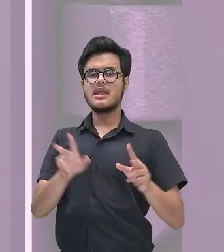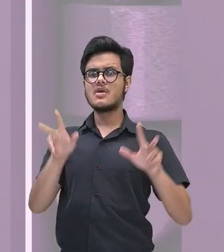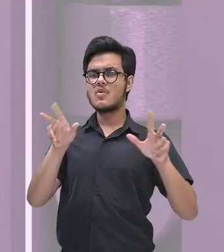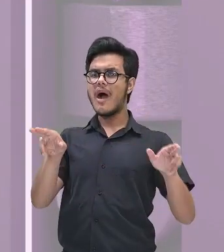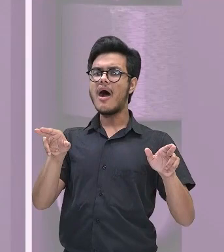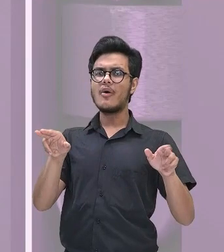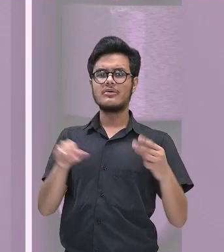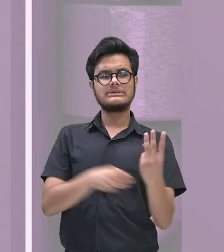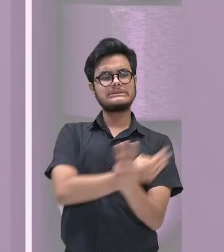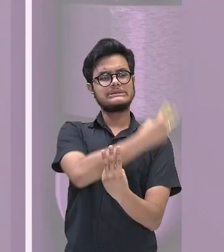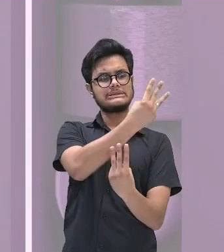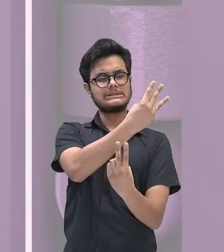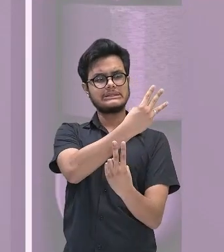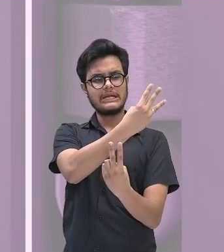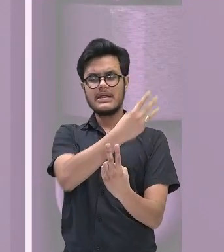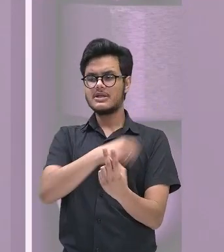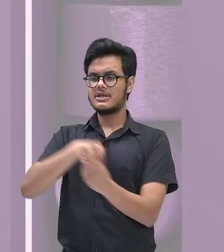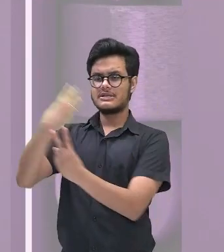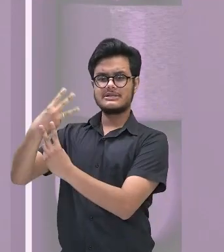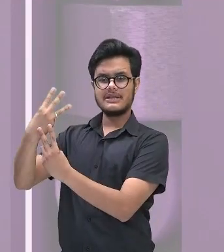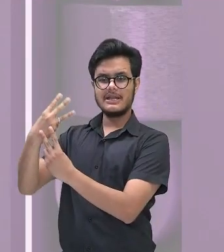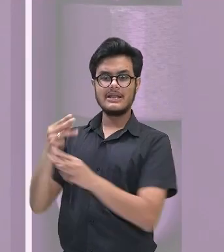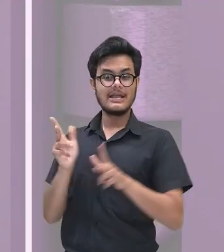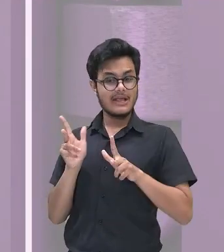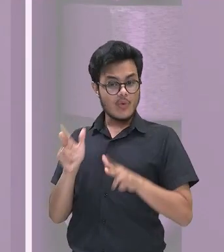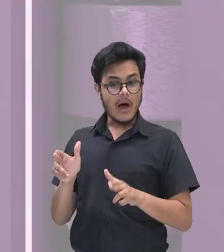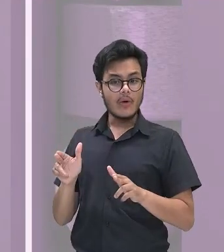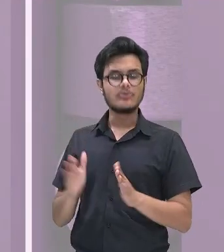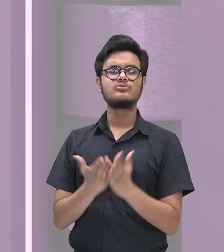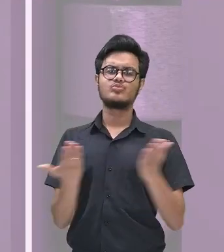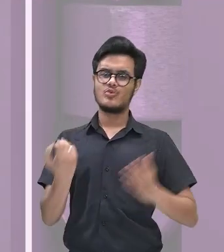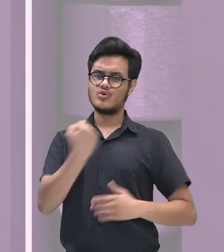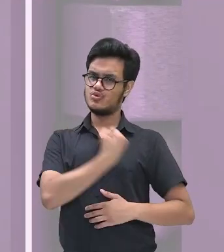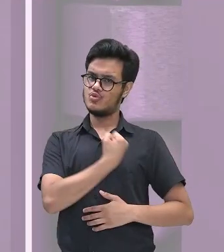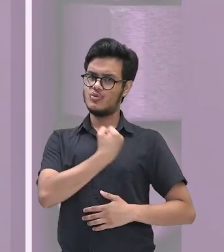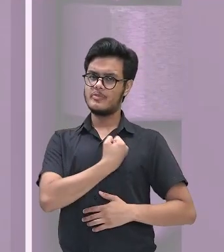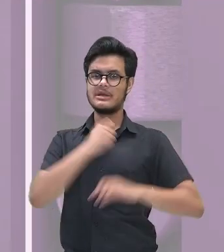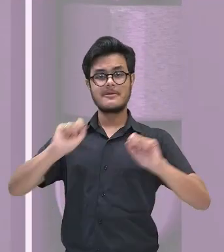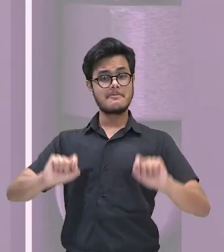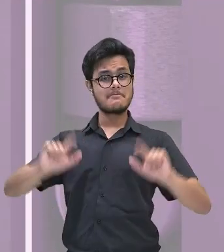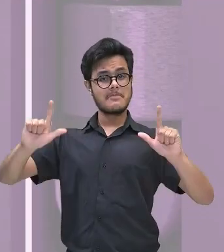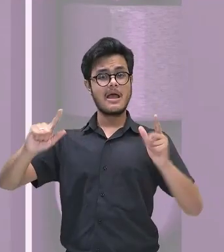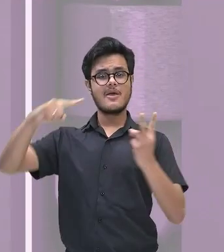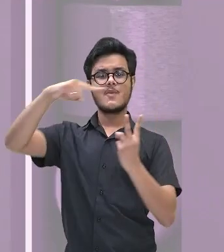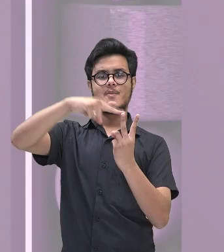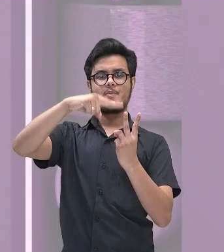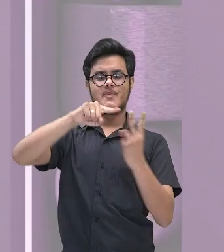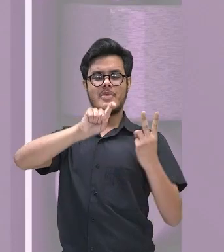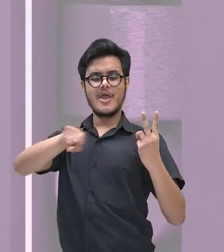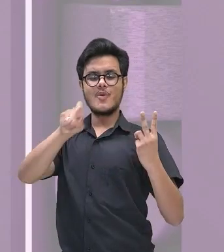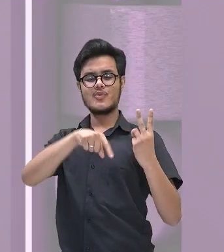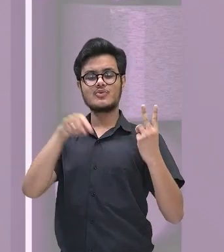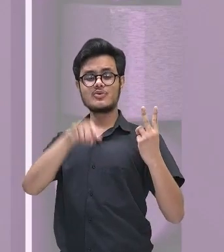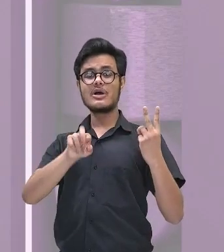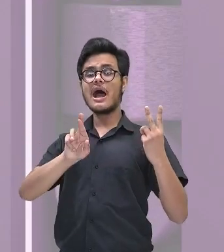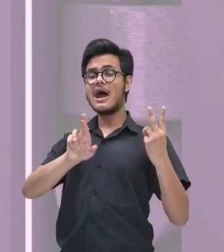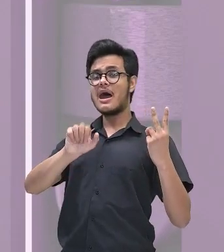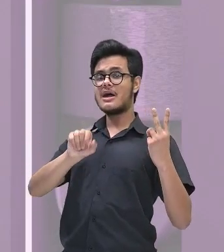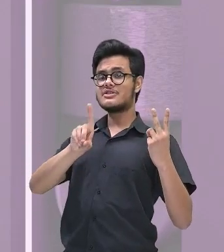seja, o índice do radical dos dois números forem iguais, quem vai me dizer qual é o maior ou qual é o menor número será o